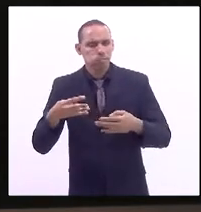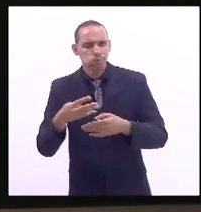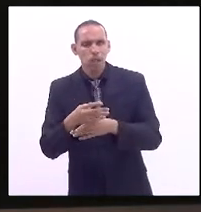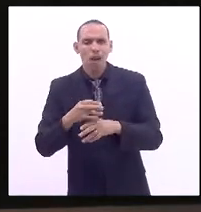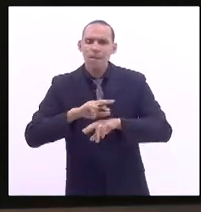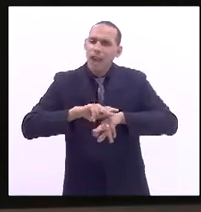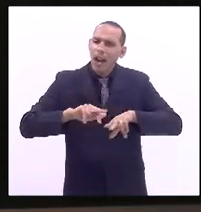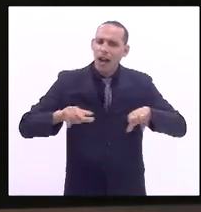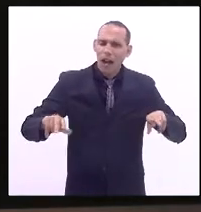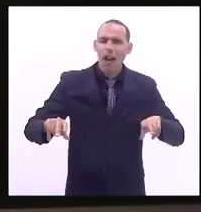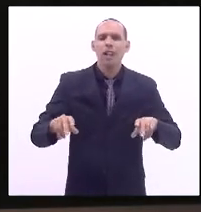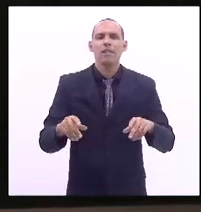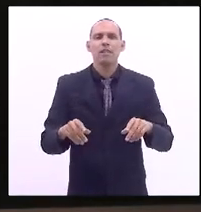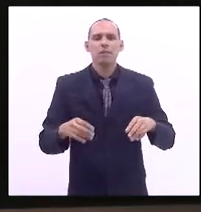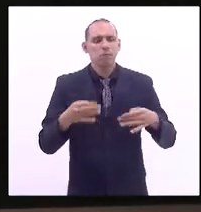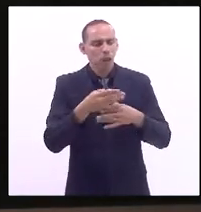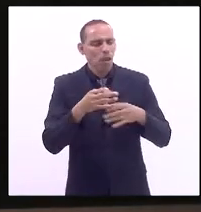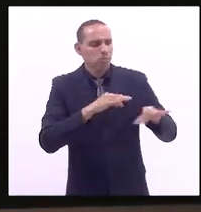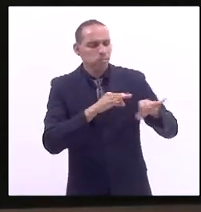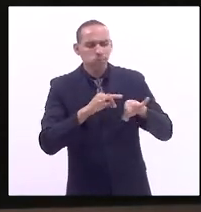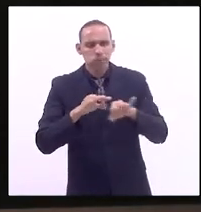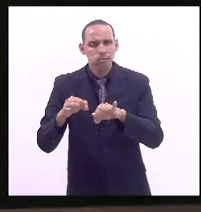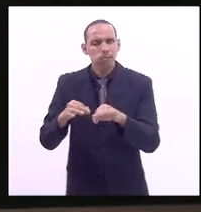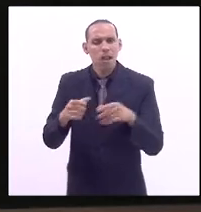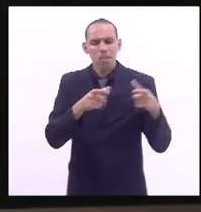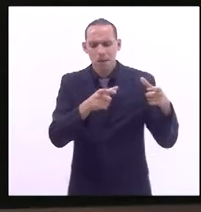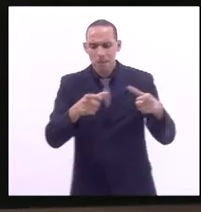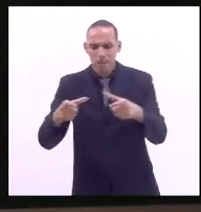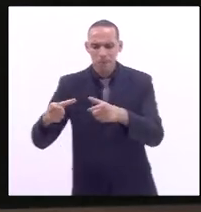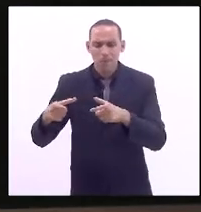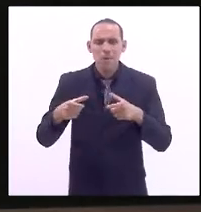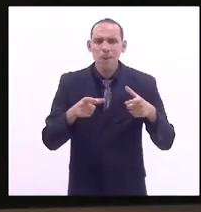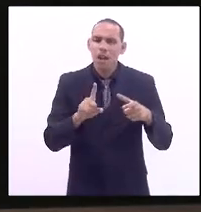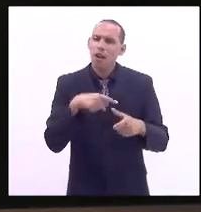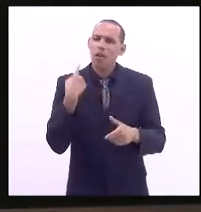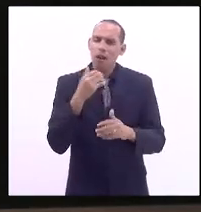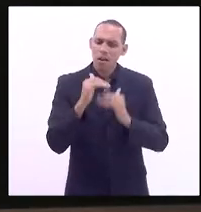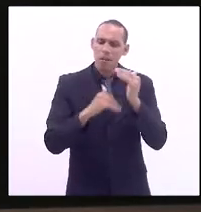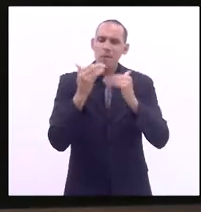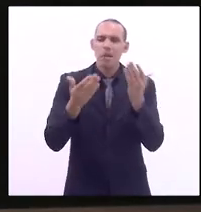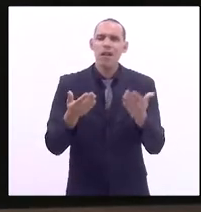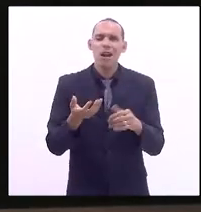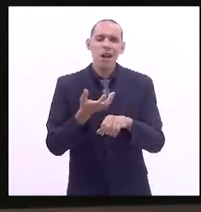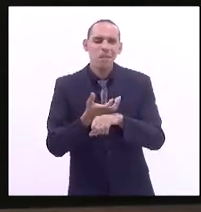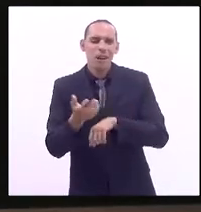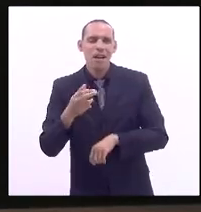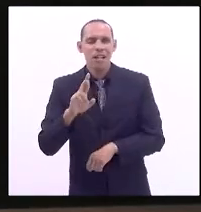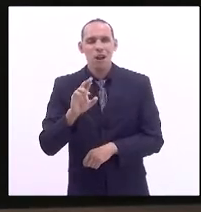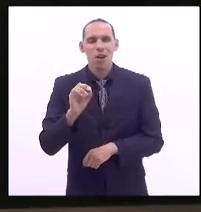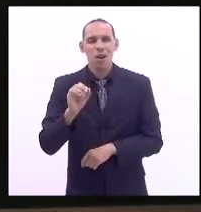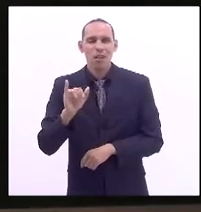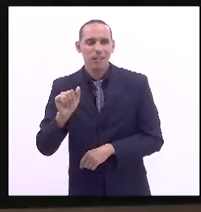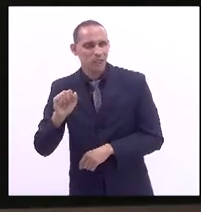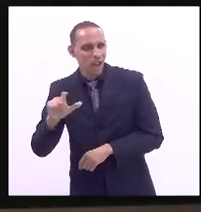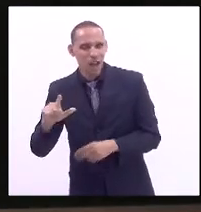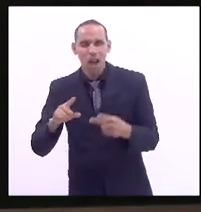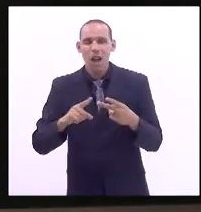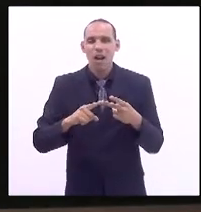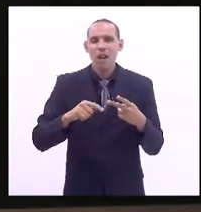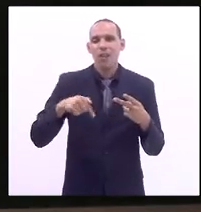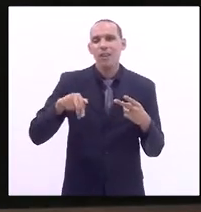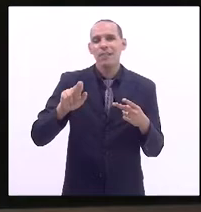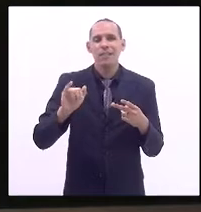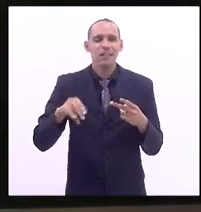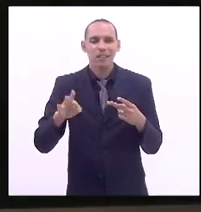e reurbanização nós tivemos espaços importantes com avanço Park Royal a Quinta do Cajú